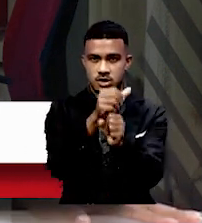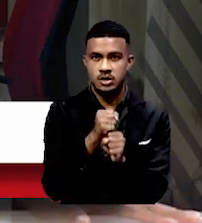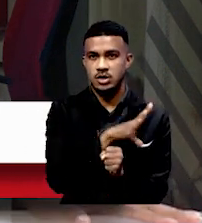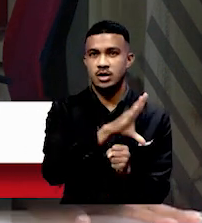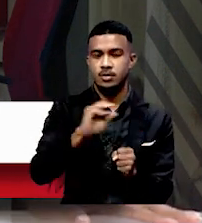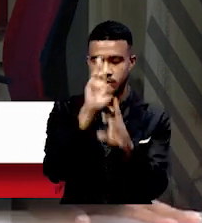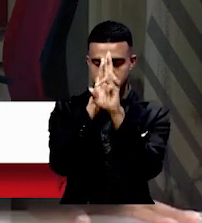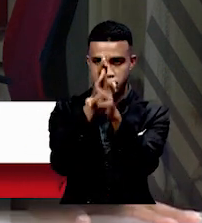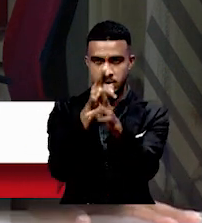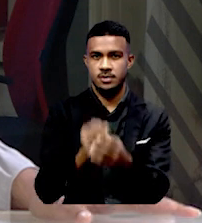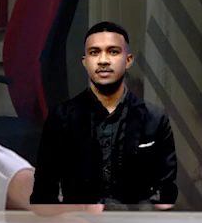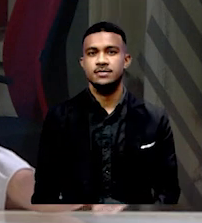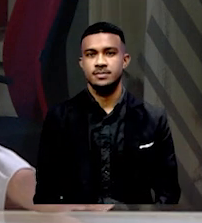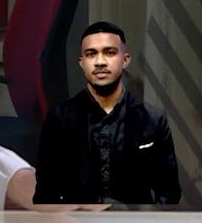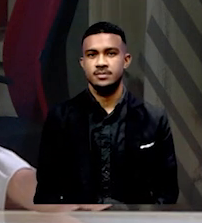Consistório.